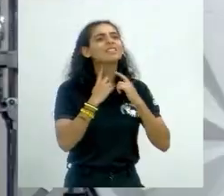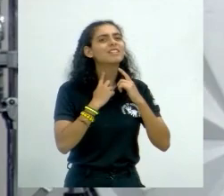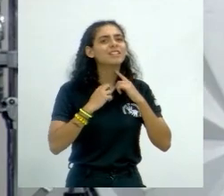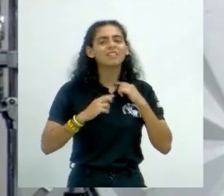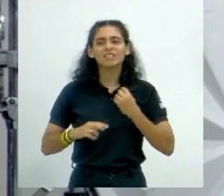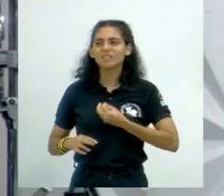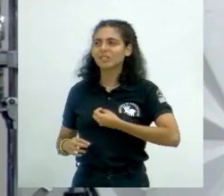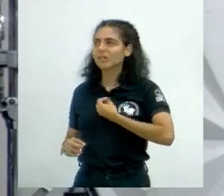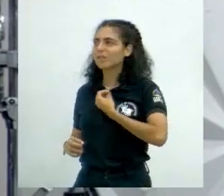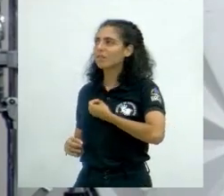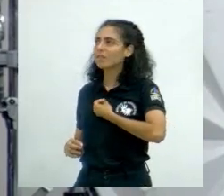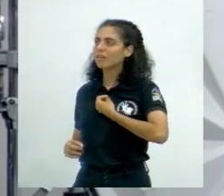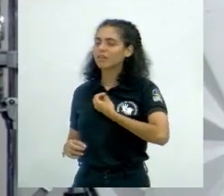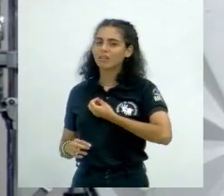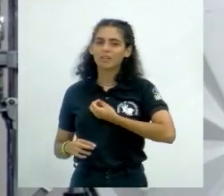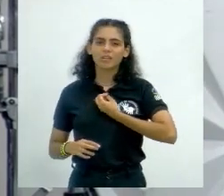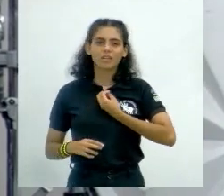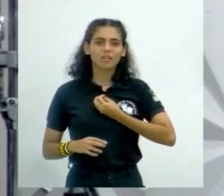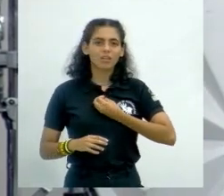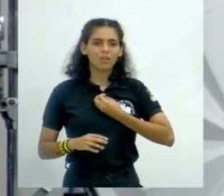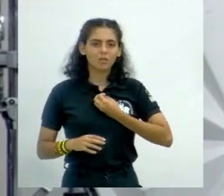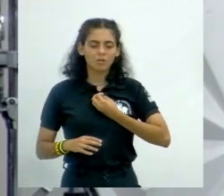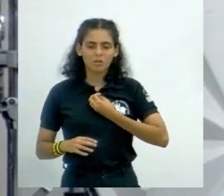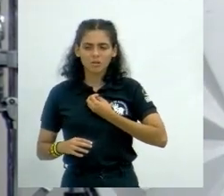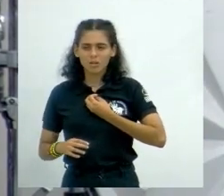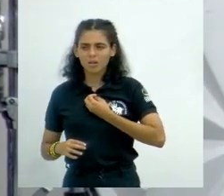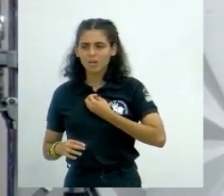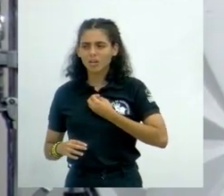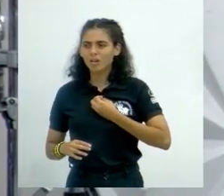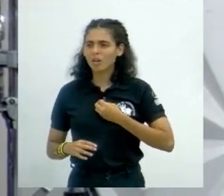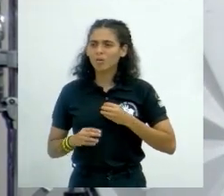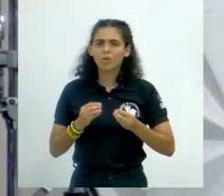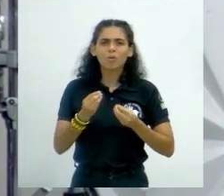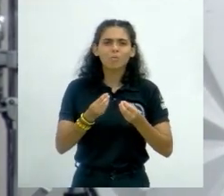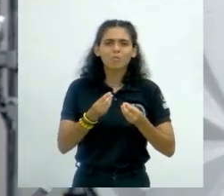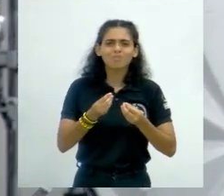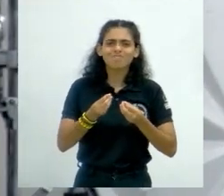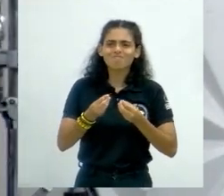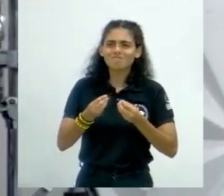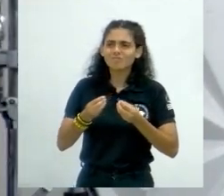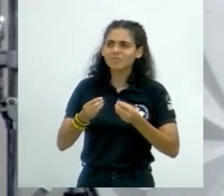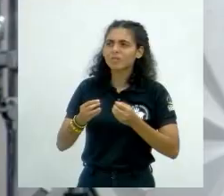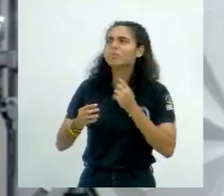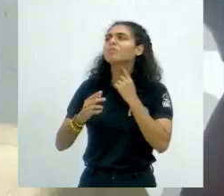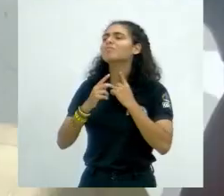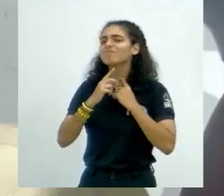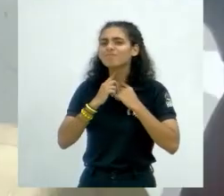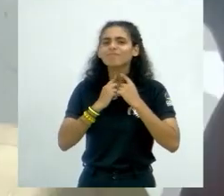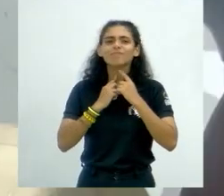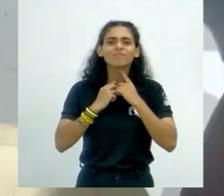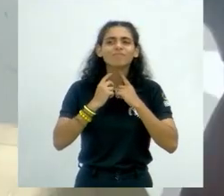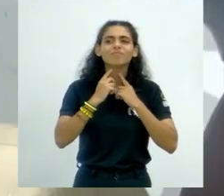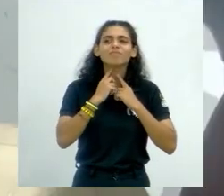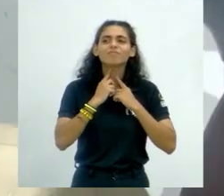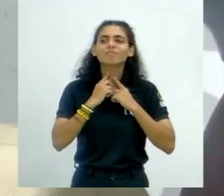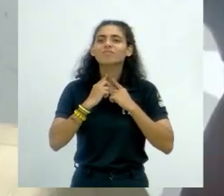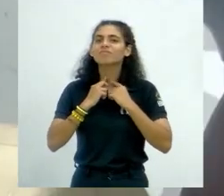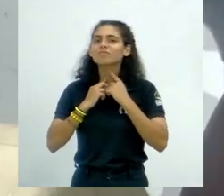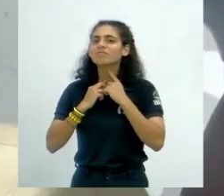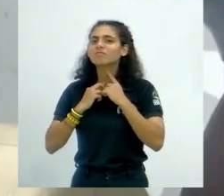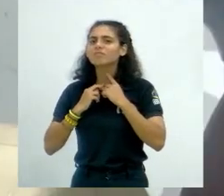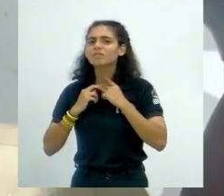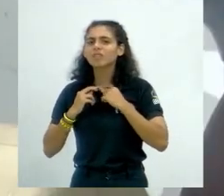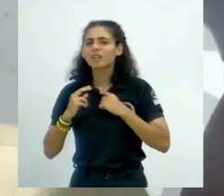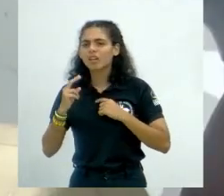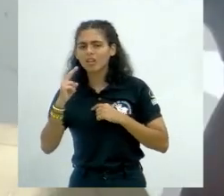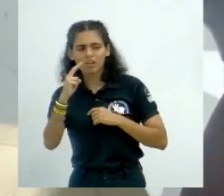de enriquecer e ter tudo aquilo que eu queria, eu olhei para trás e foi como correr